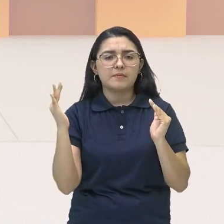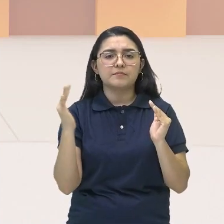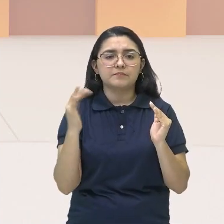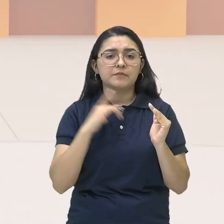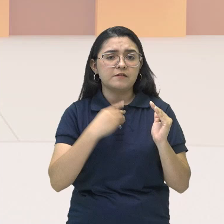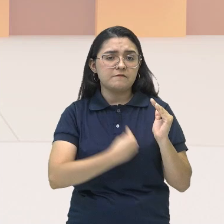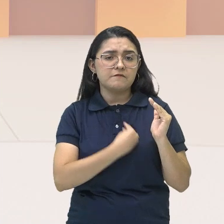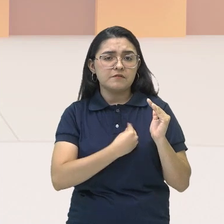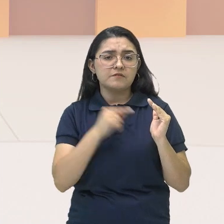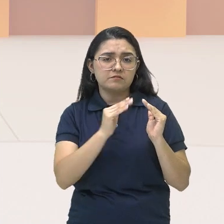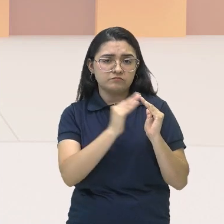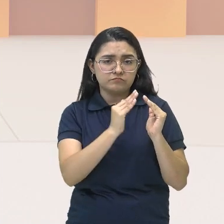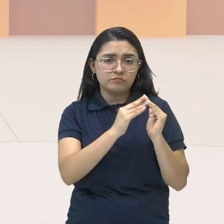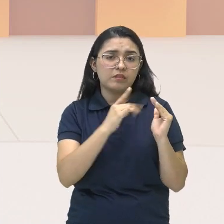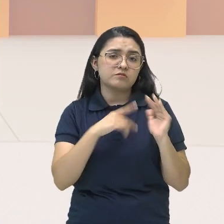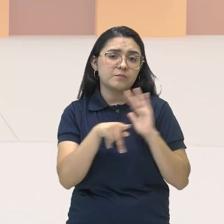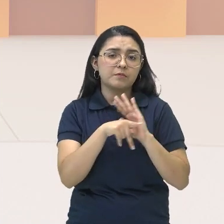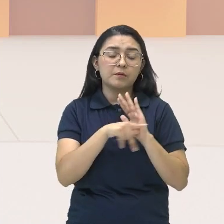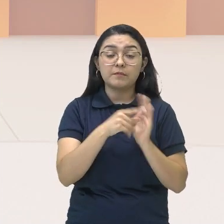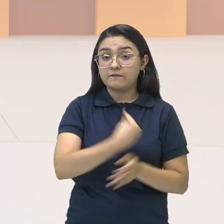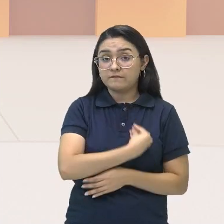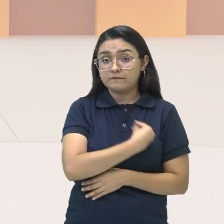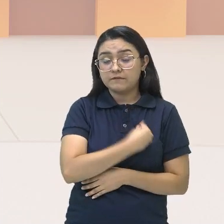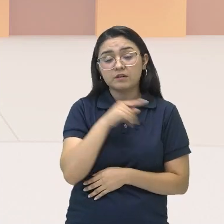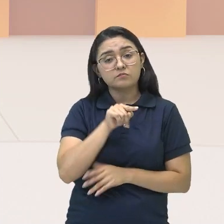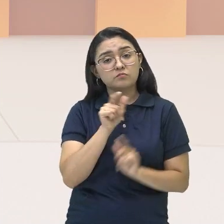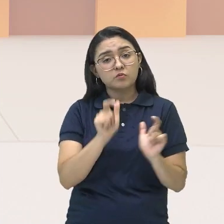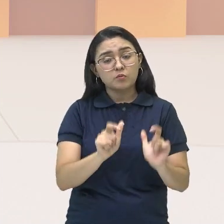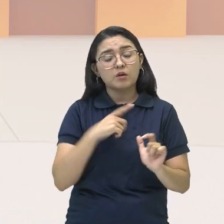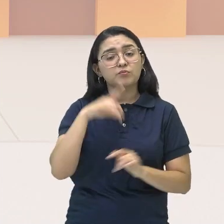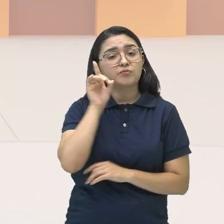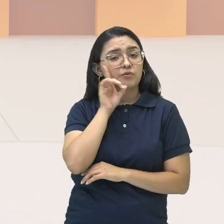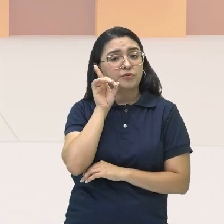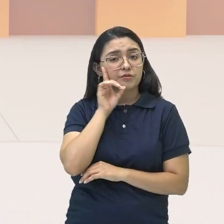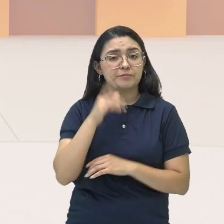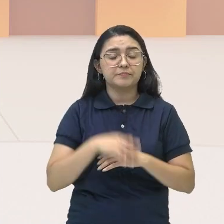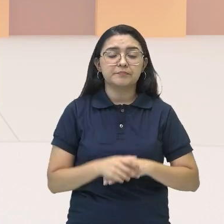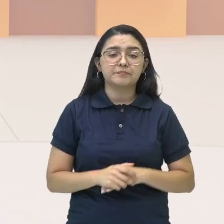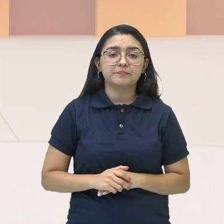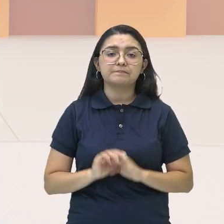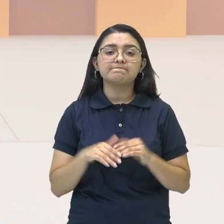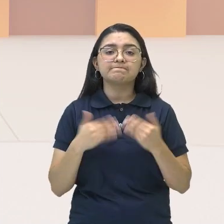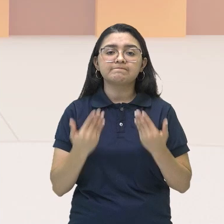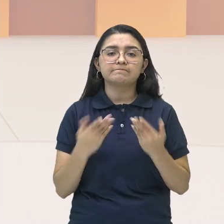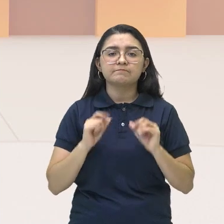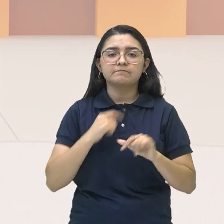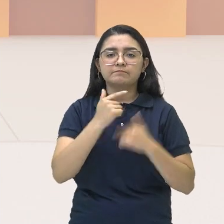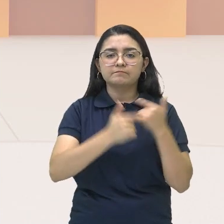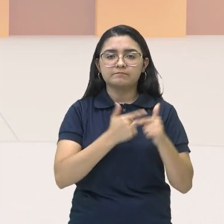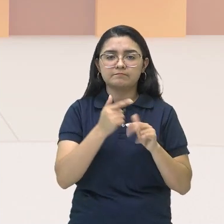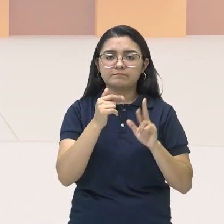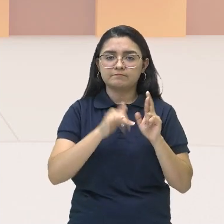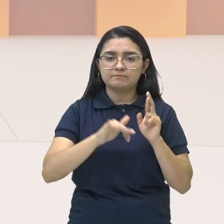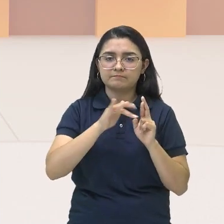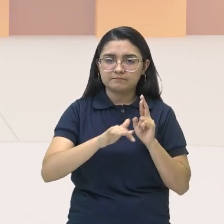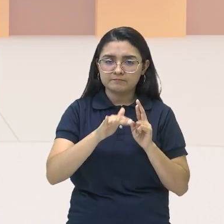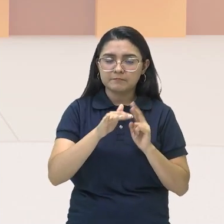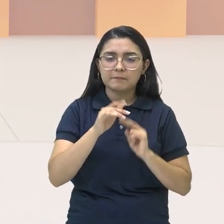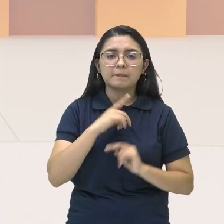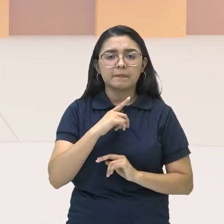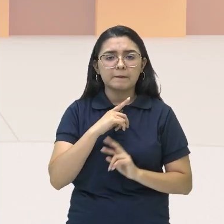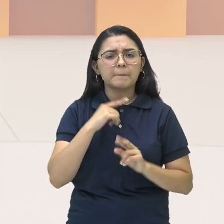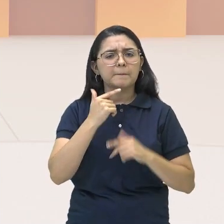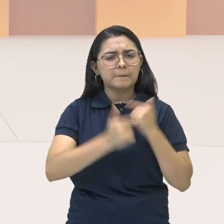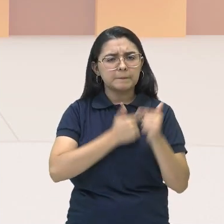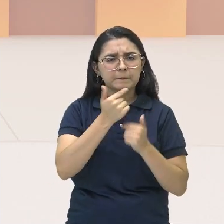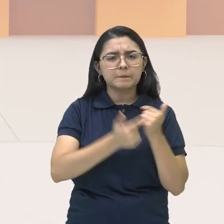ele habita, ele tem a sua vida ali, no seu dia a dia. Então, o trabalhador ribeirinho, ele